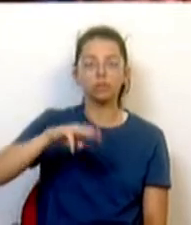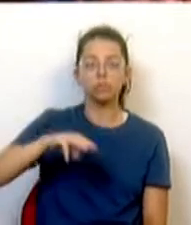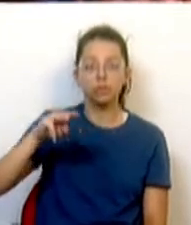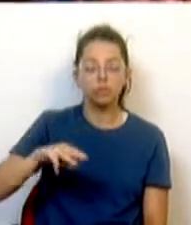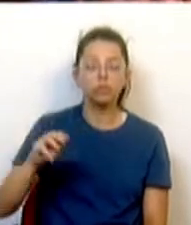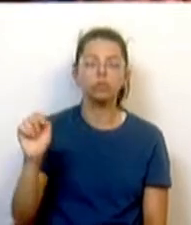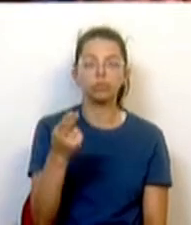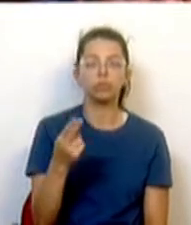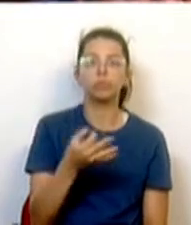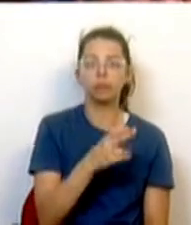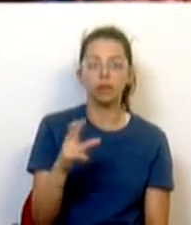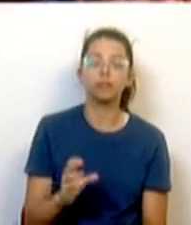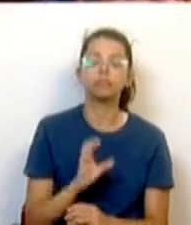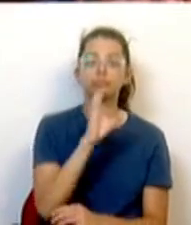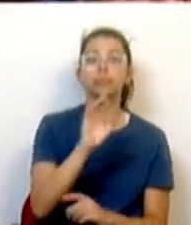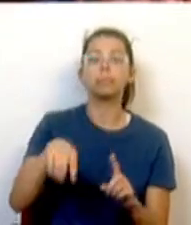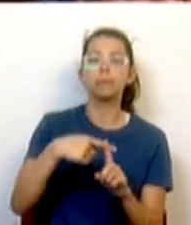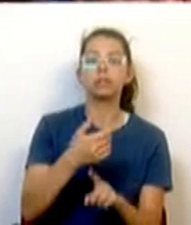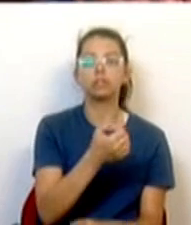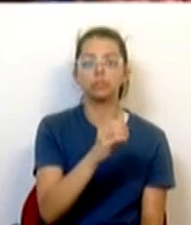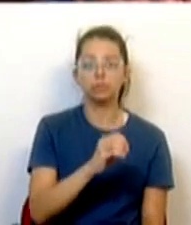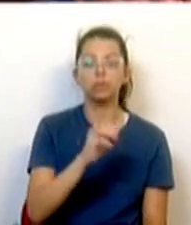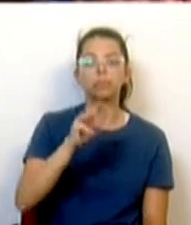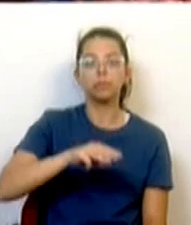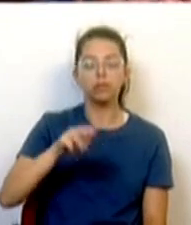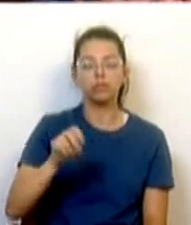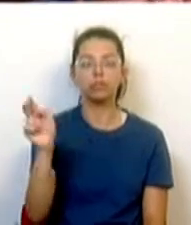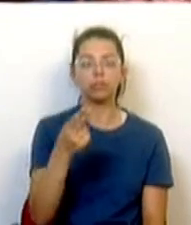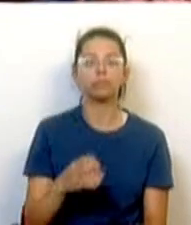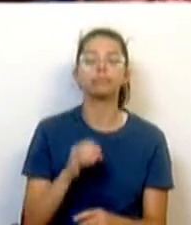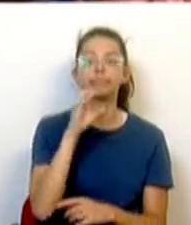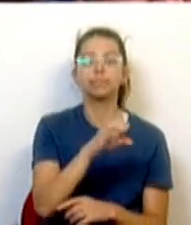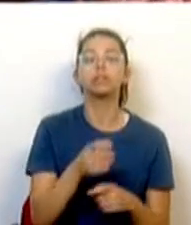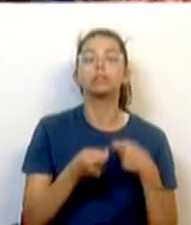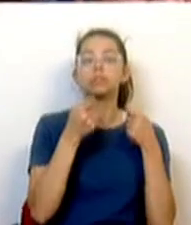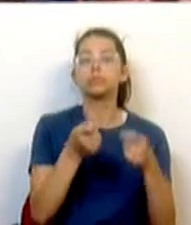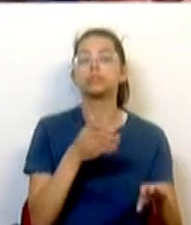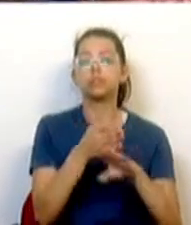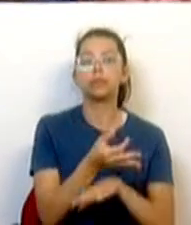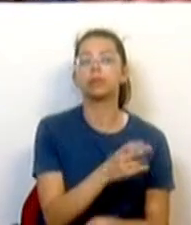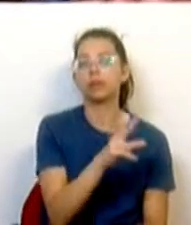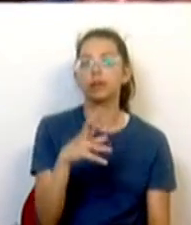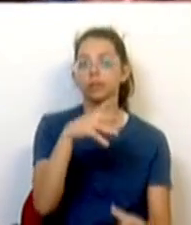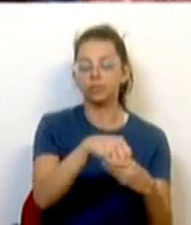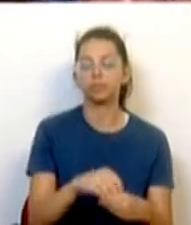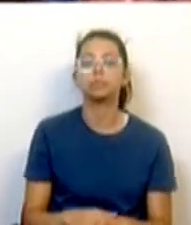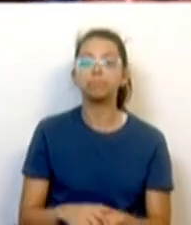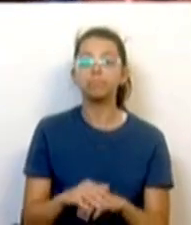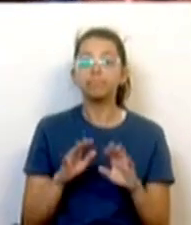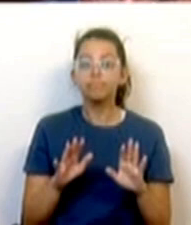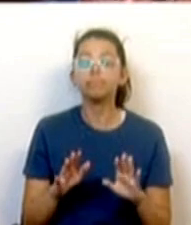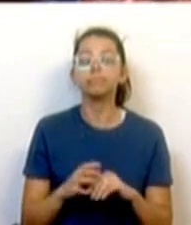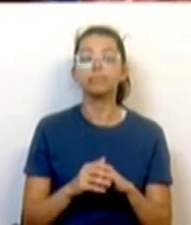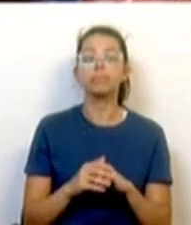PRR, atribuiu mais 50 milhões de euros para os investimentos diretos da região no âmbito do PRR. Muito bem. E não podemos